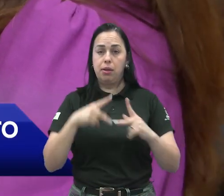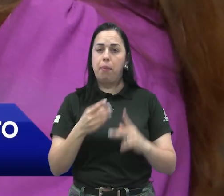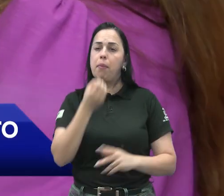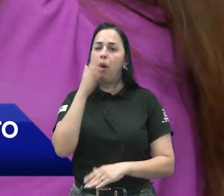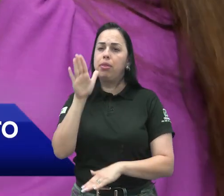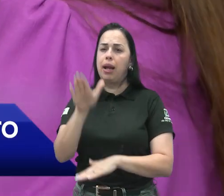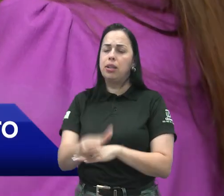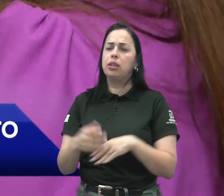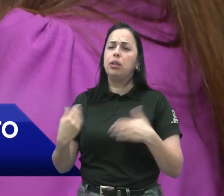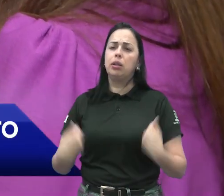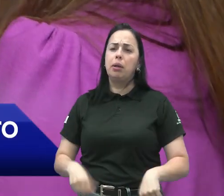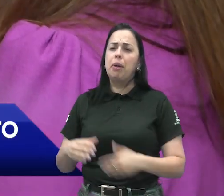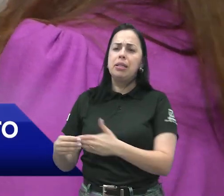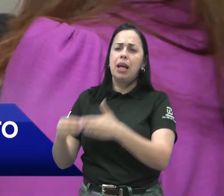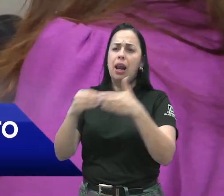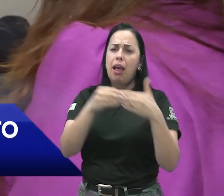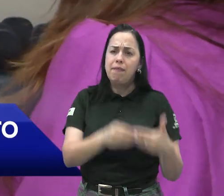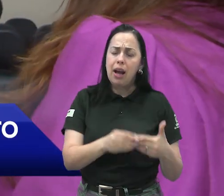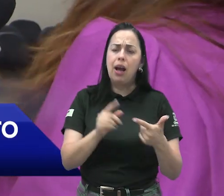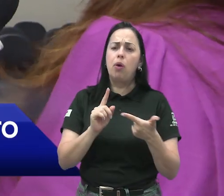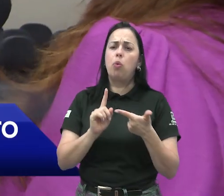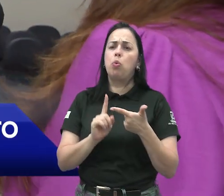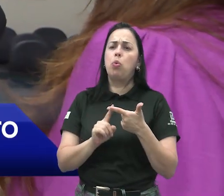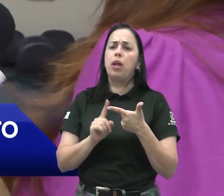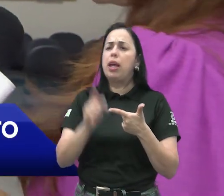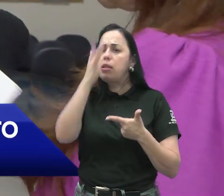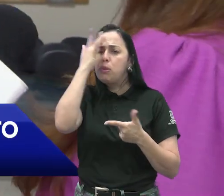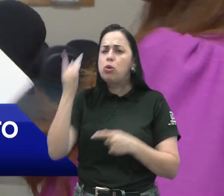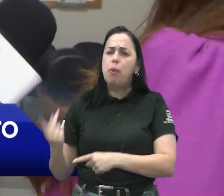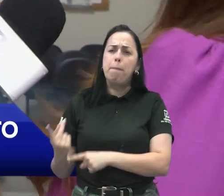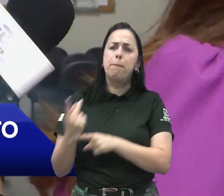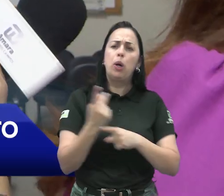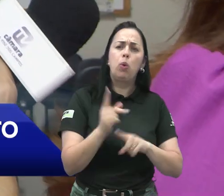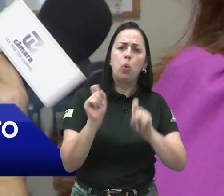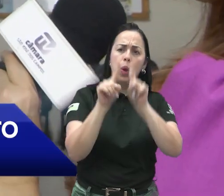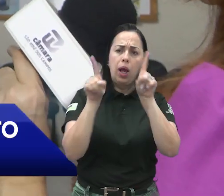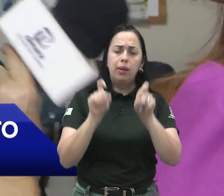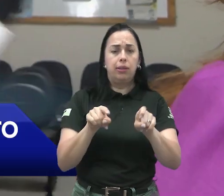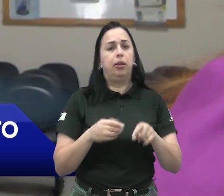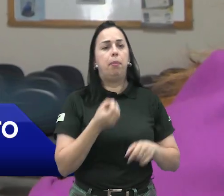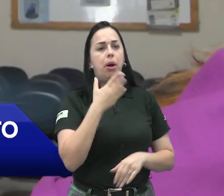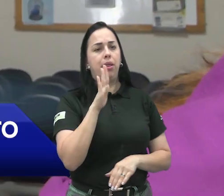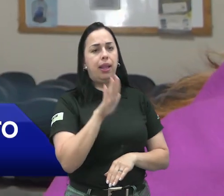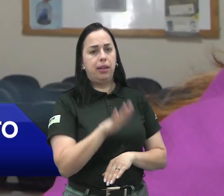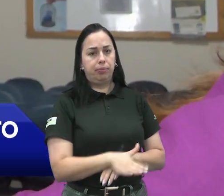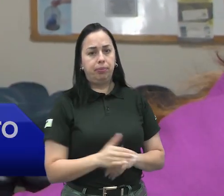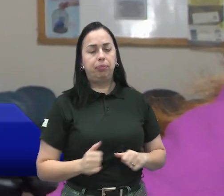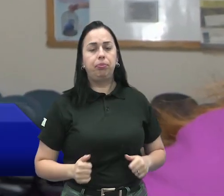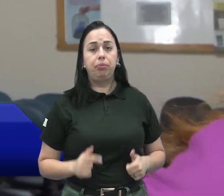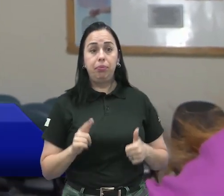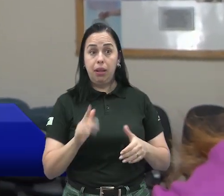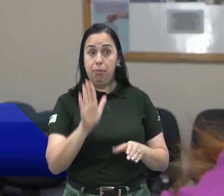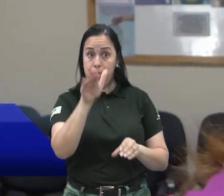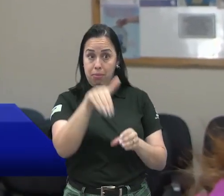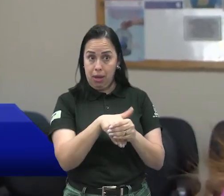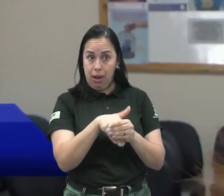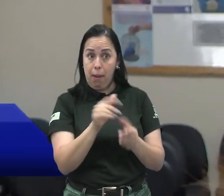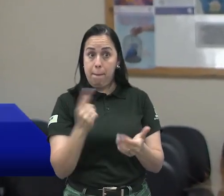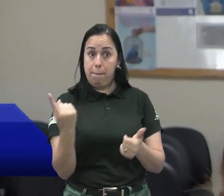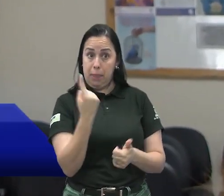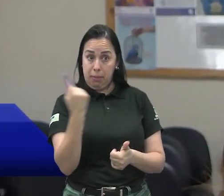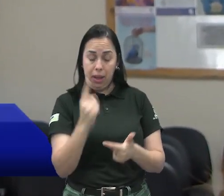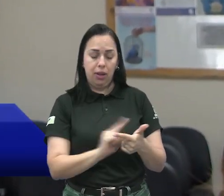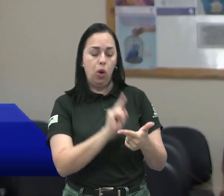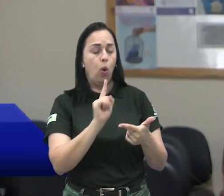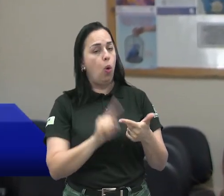tarde, Felipe. Quais são os documentos necessários? Quais são os serviços mais procurados também pelos eleitores? Boa tarde. Para tirar o título